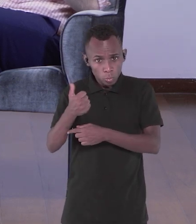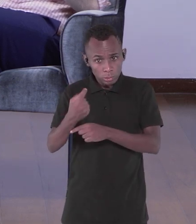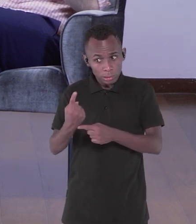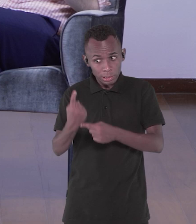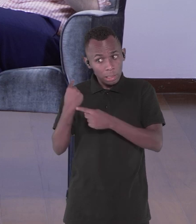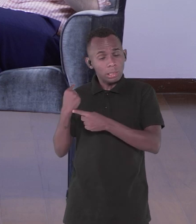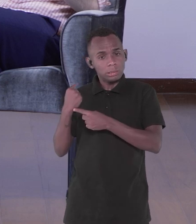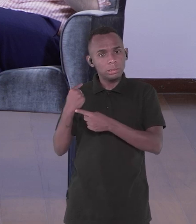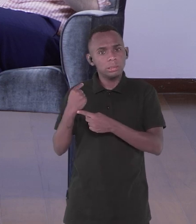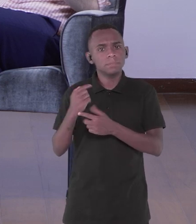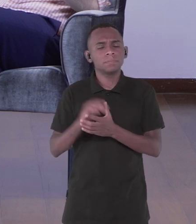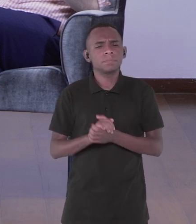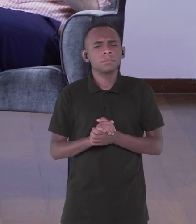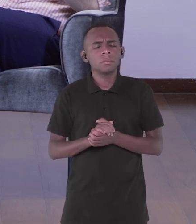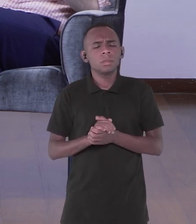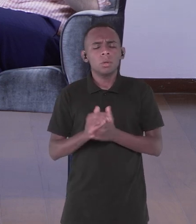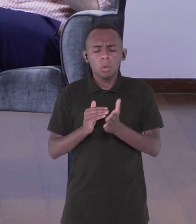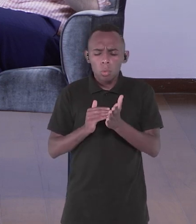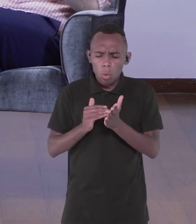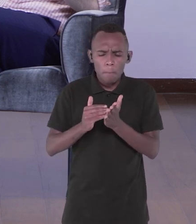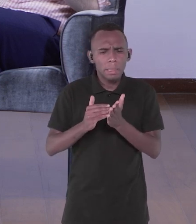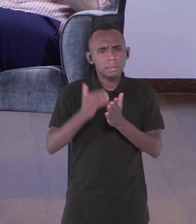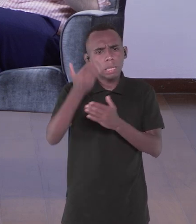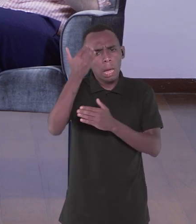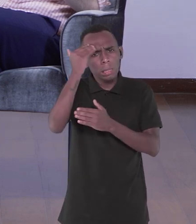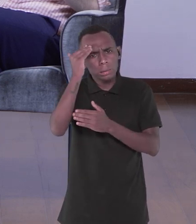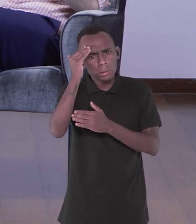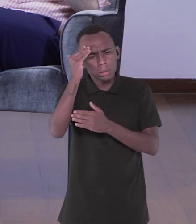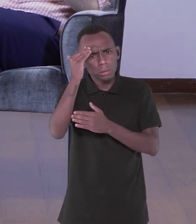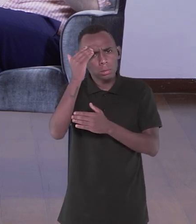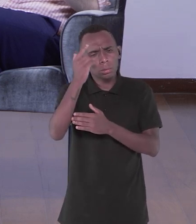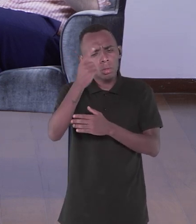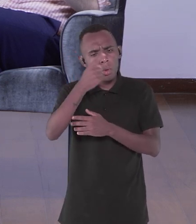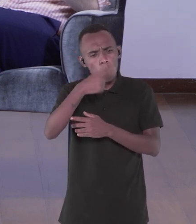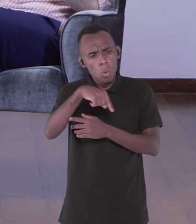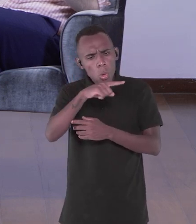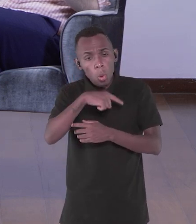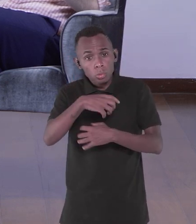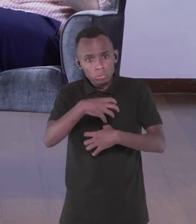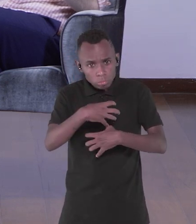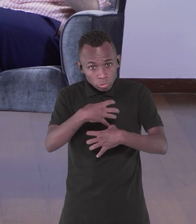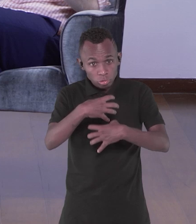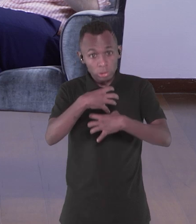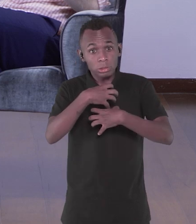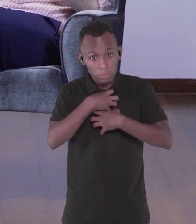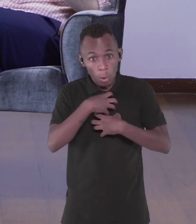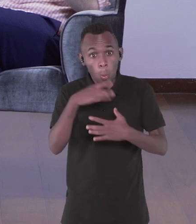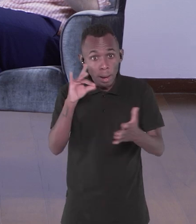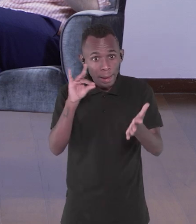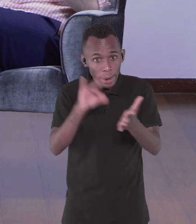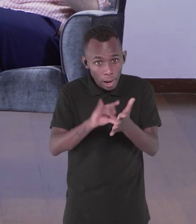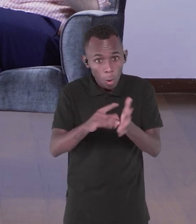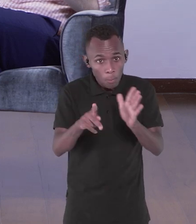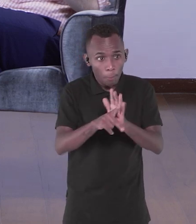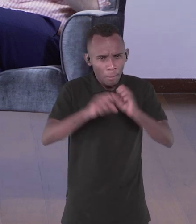pouco a pouco, entendendo que aquele nosso sentimento super legítimo de